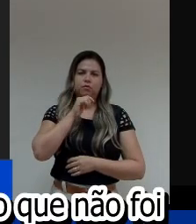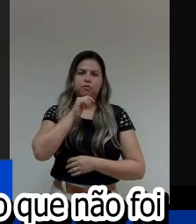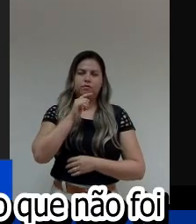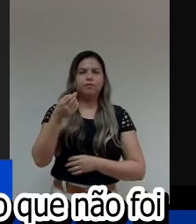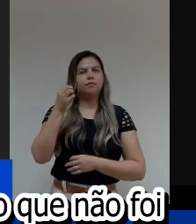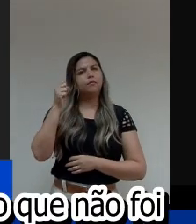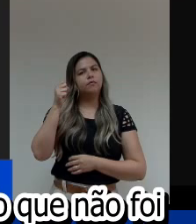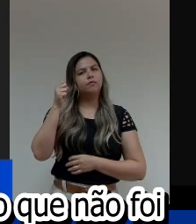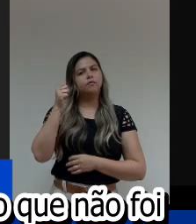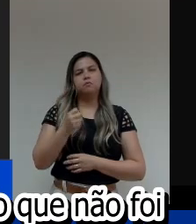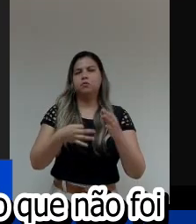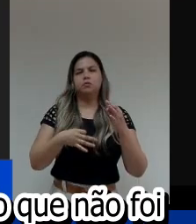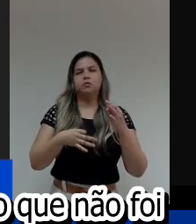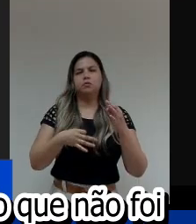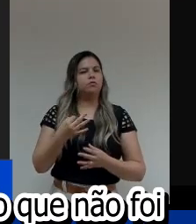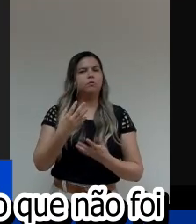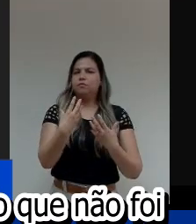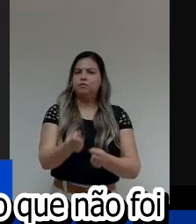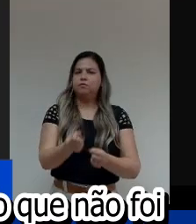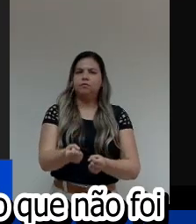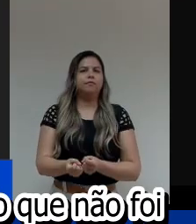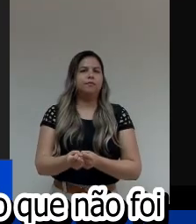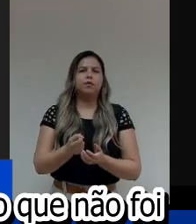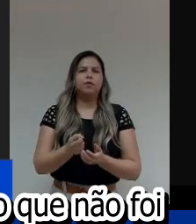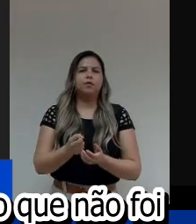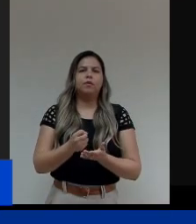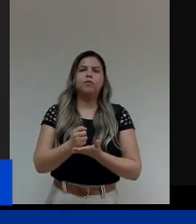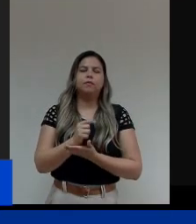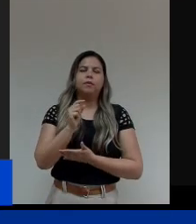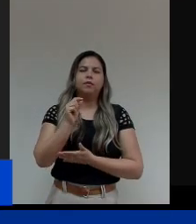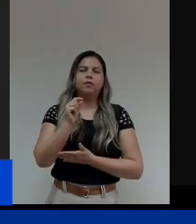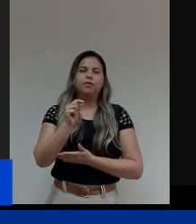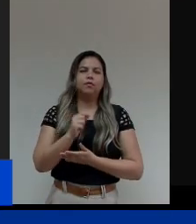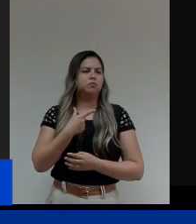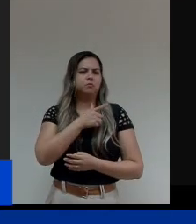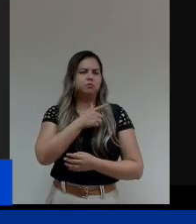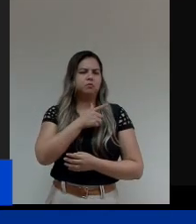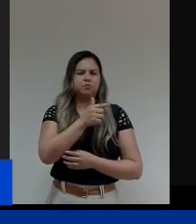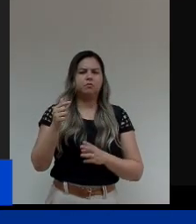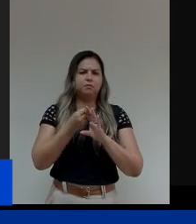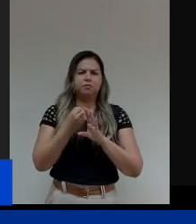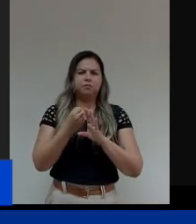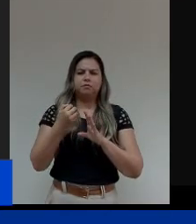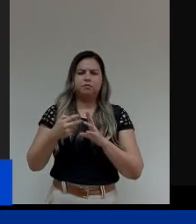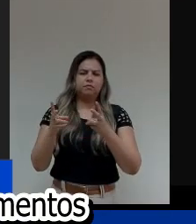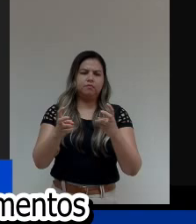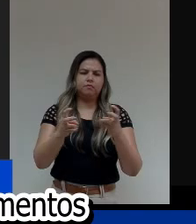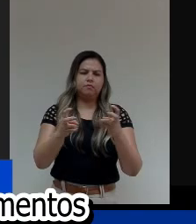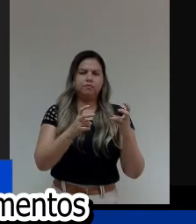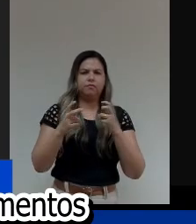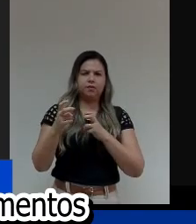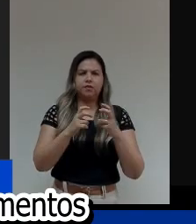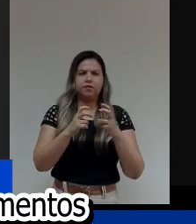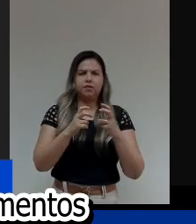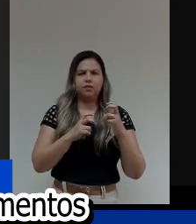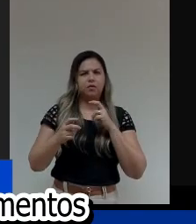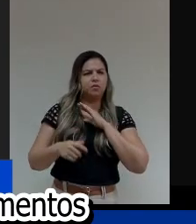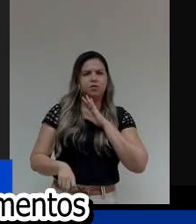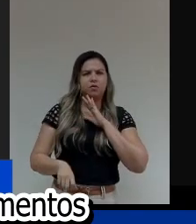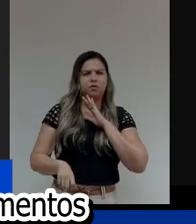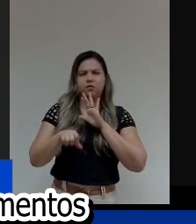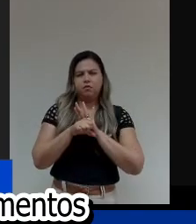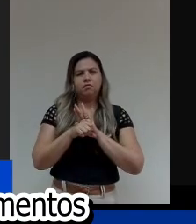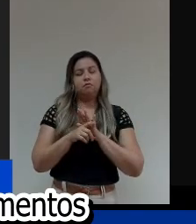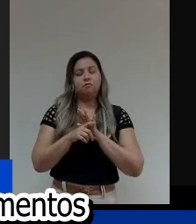improcedente a representação, fundamentando que não foi caracterizada a conduta vedada. A decisão foi fundamentada